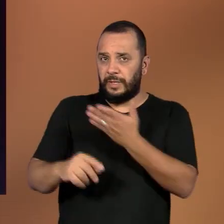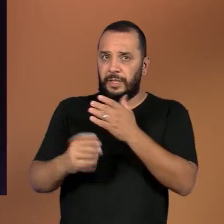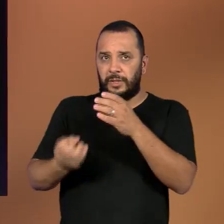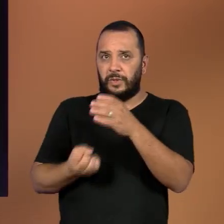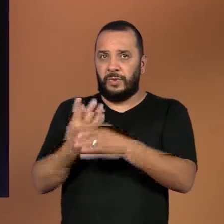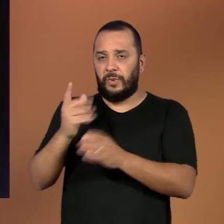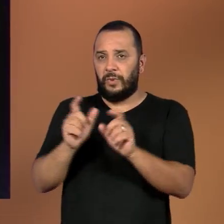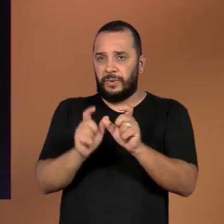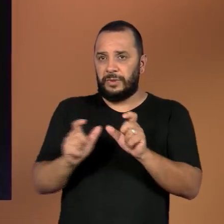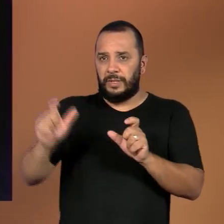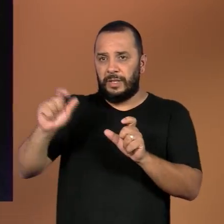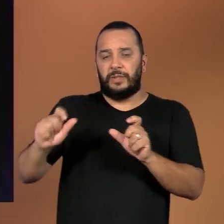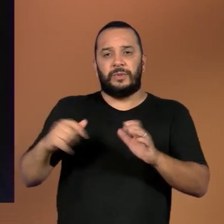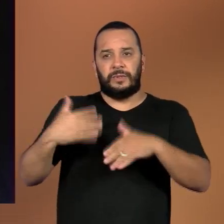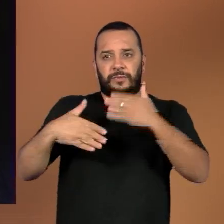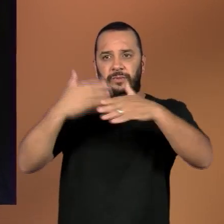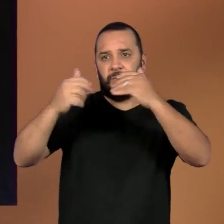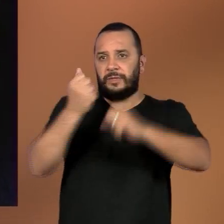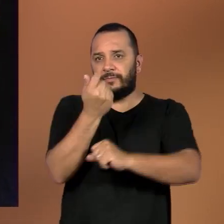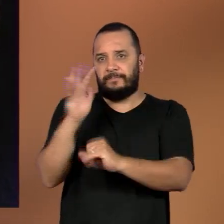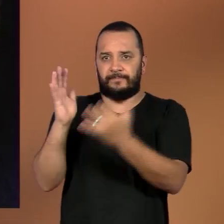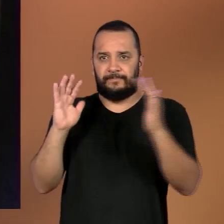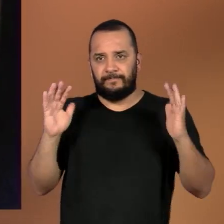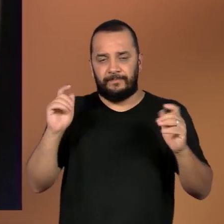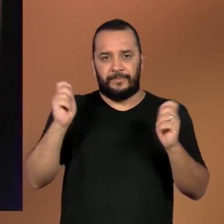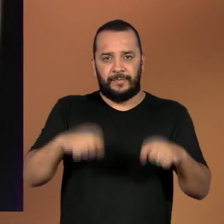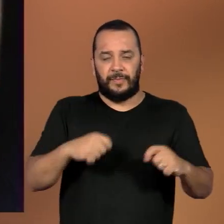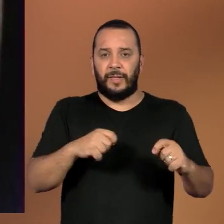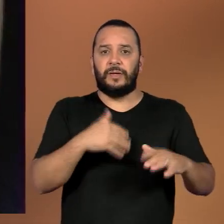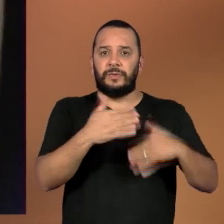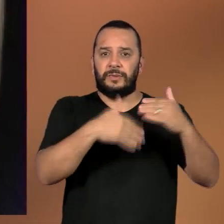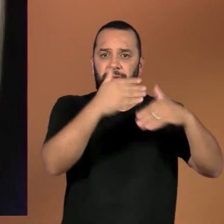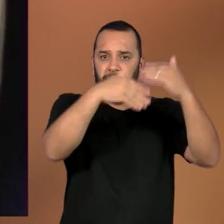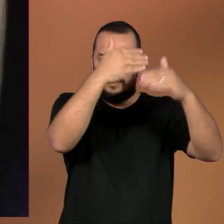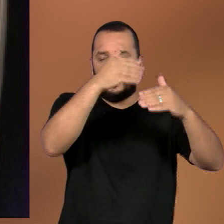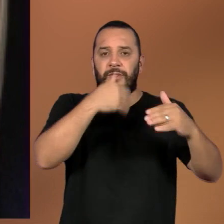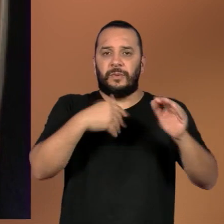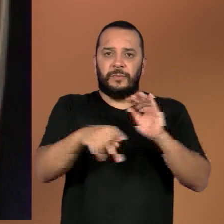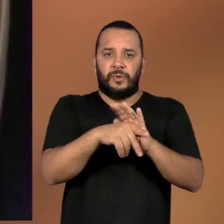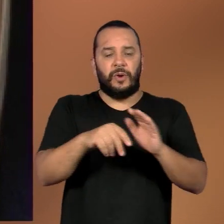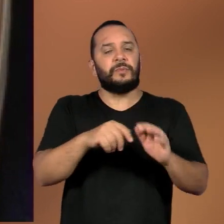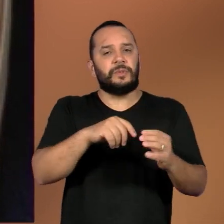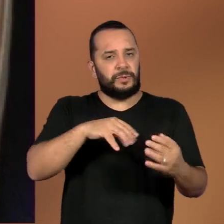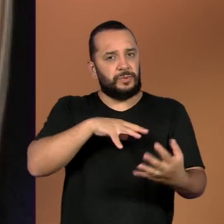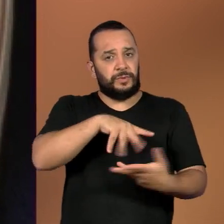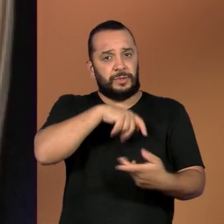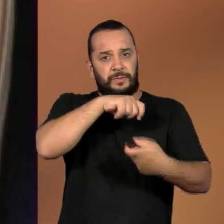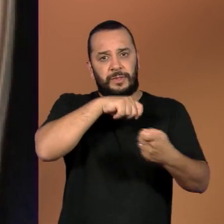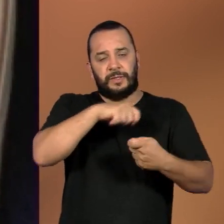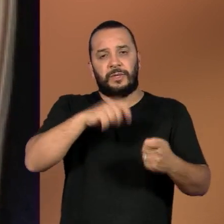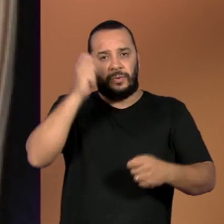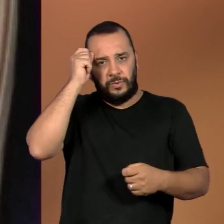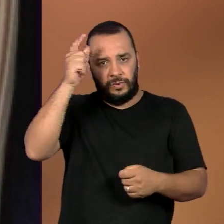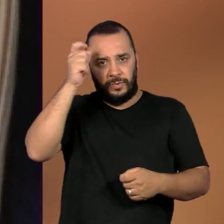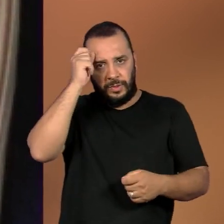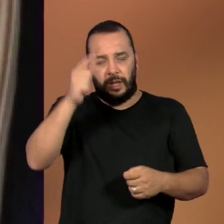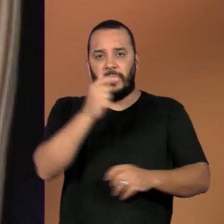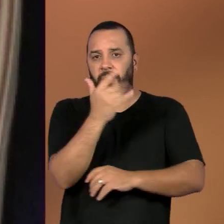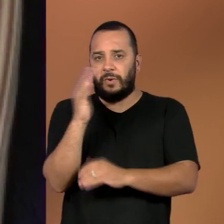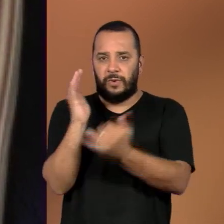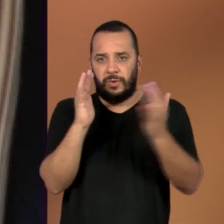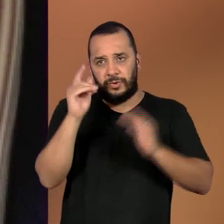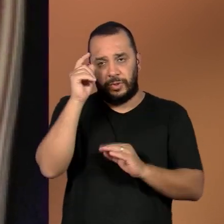ecodesenvolvimento, que prevê a integração da sustentabilidade social, econômica, ecológica, territorial e cultural.